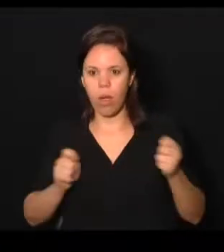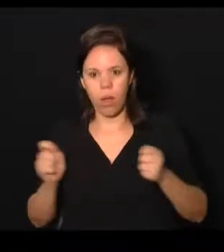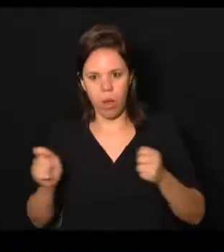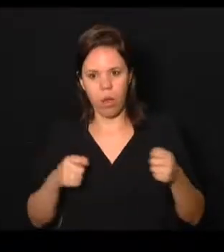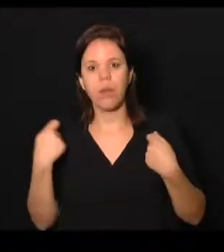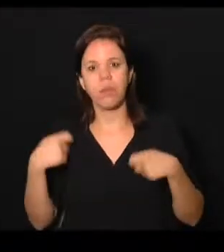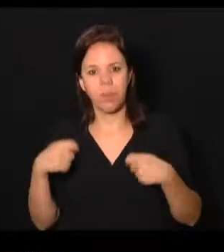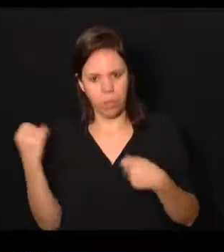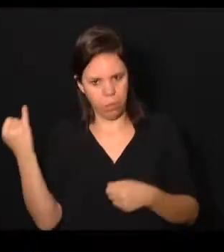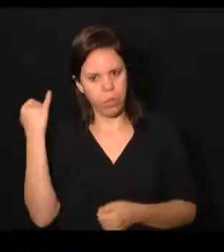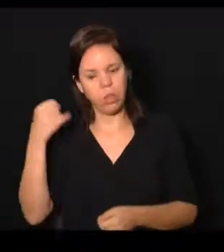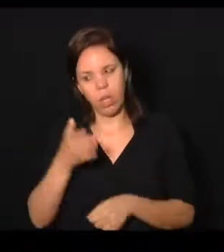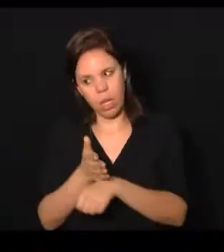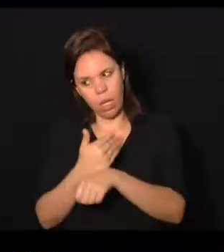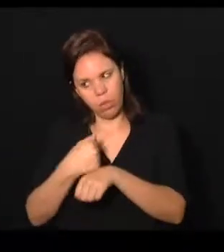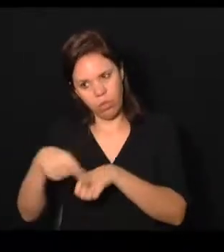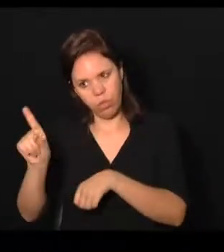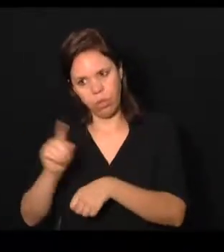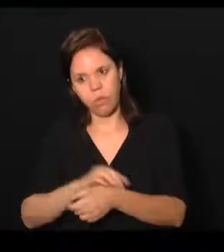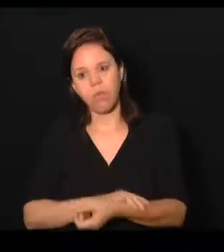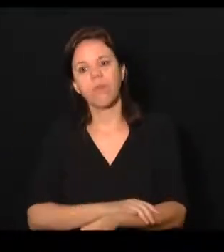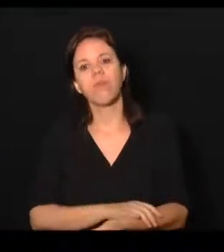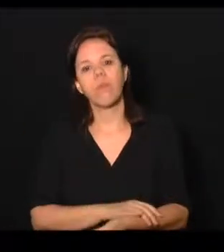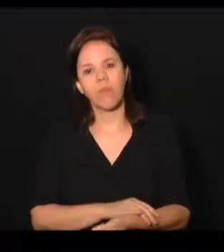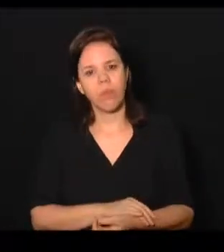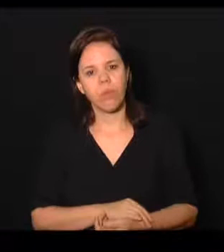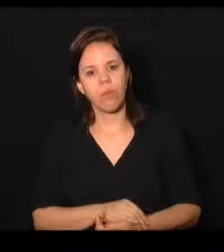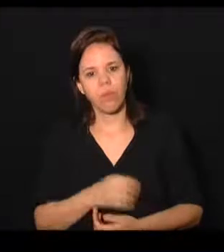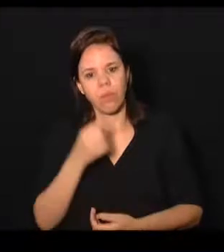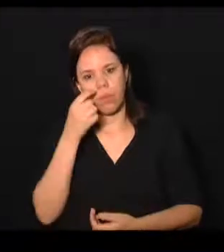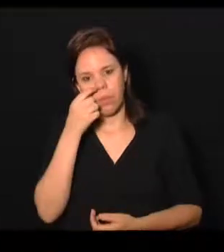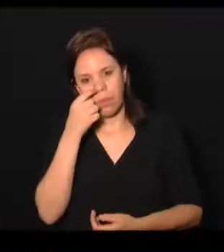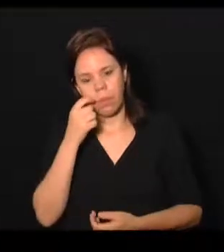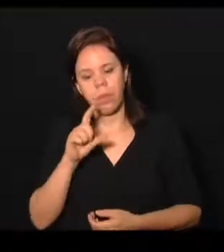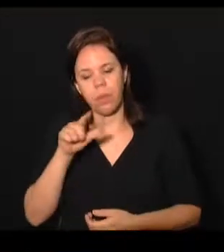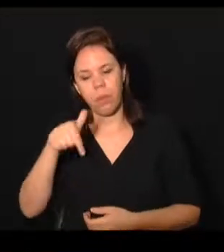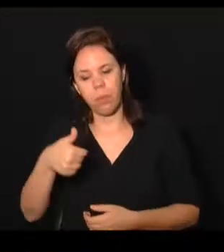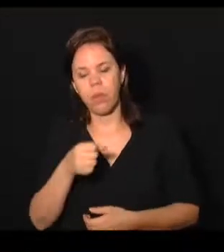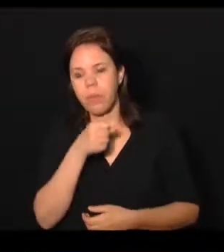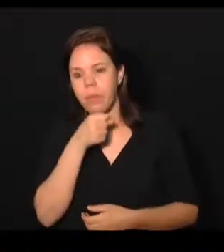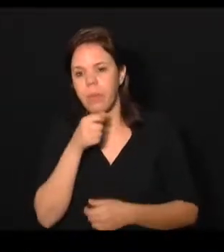suas medicações antes de ir. E